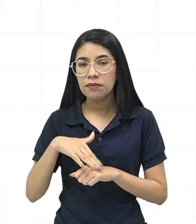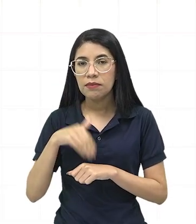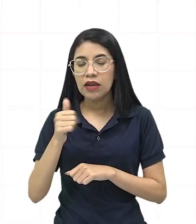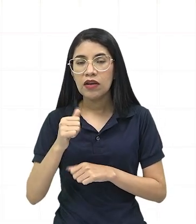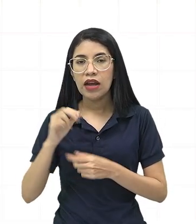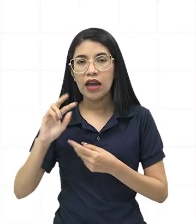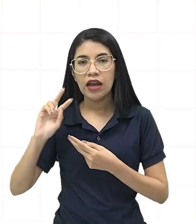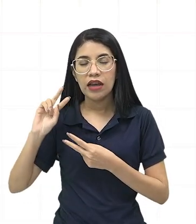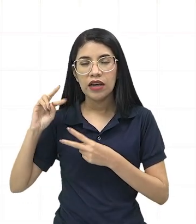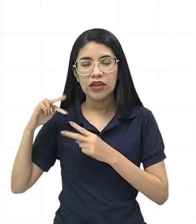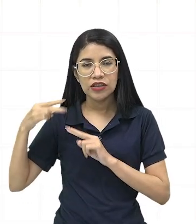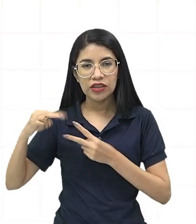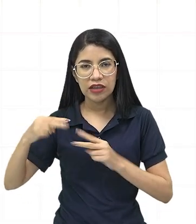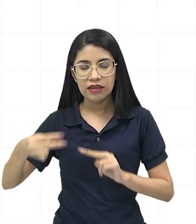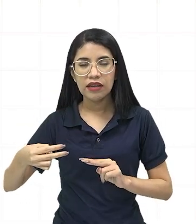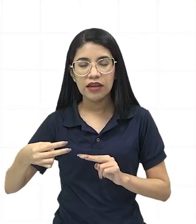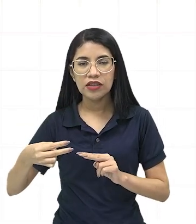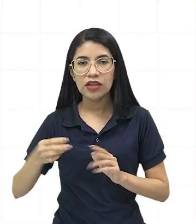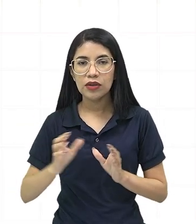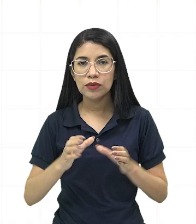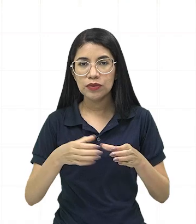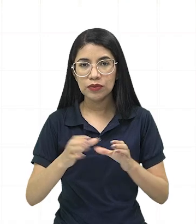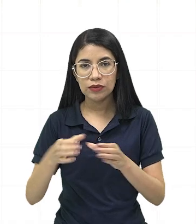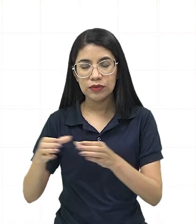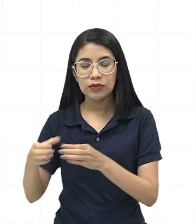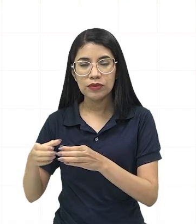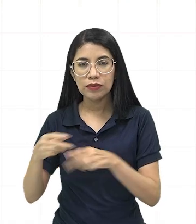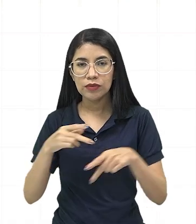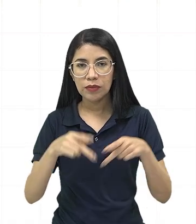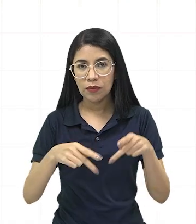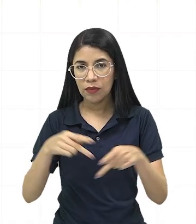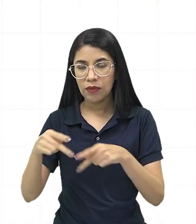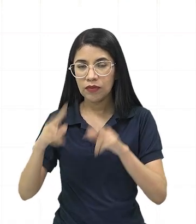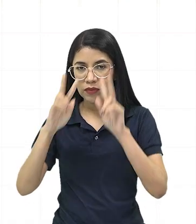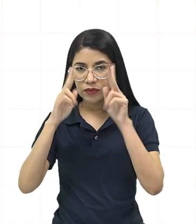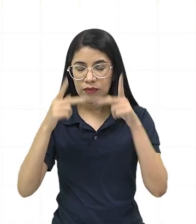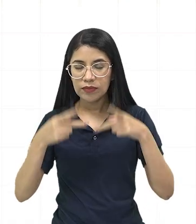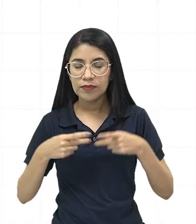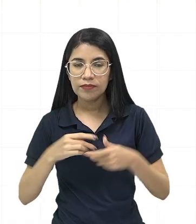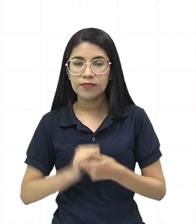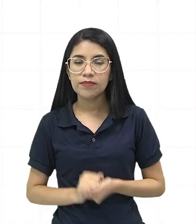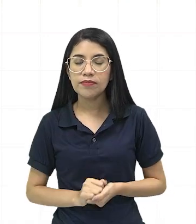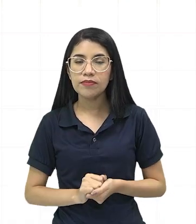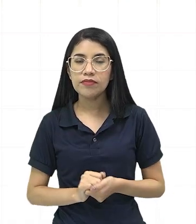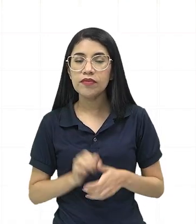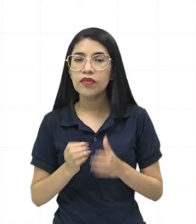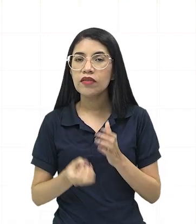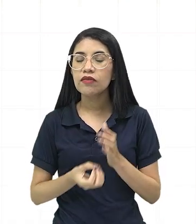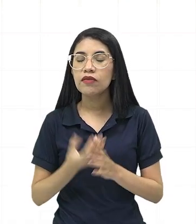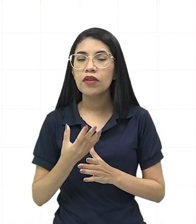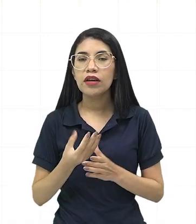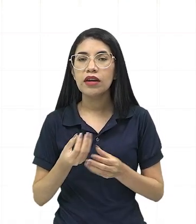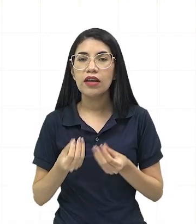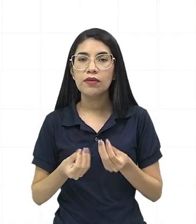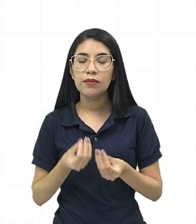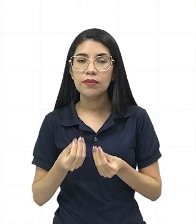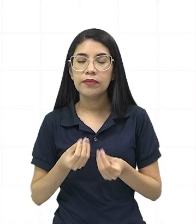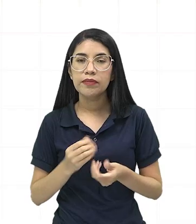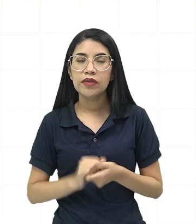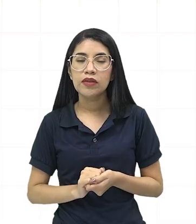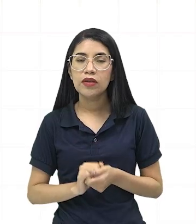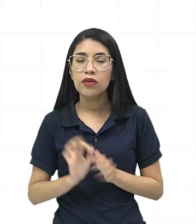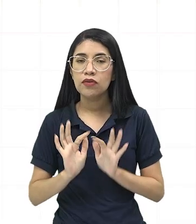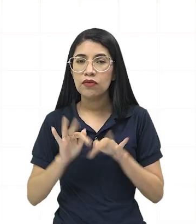qualidade genética de uma população humana. Surgiu aí, né, no final